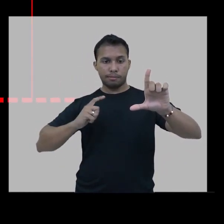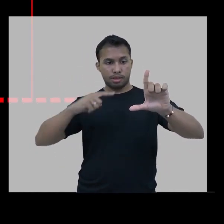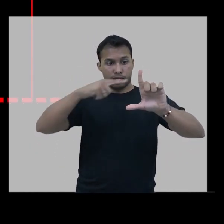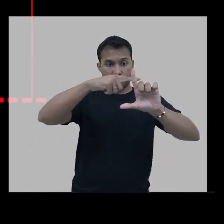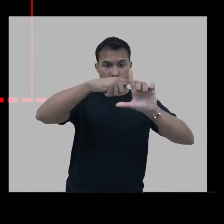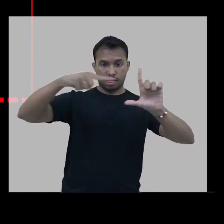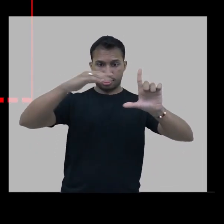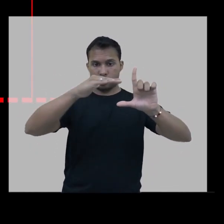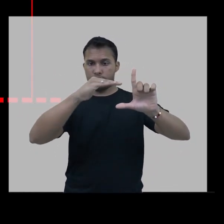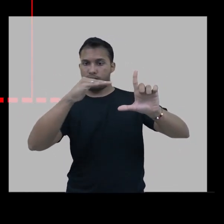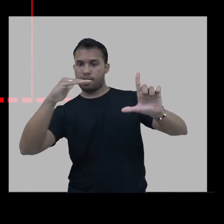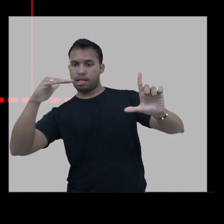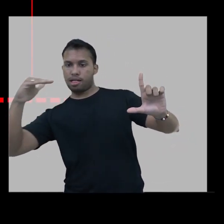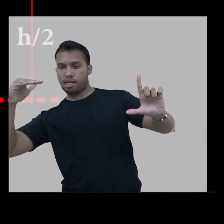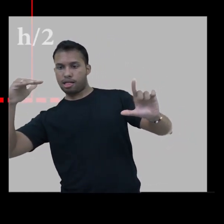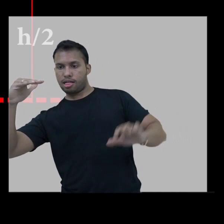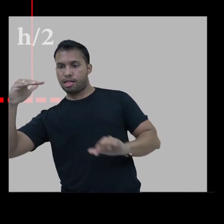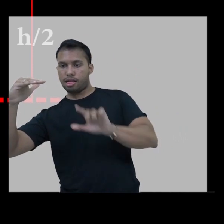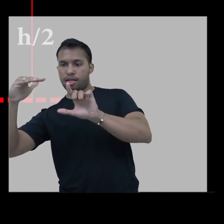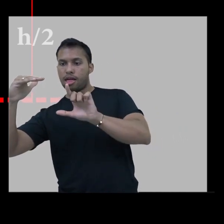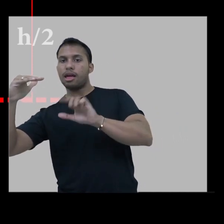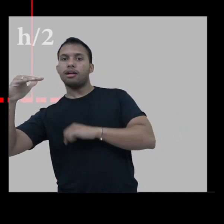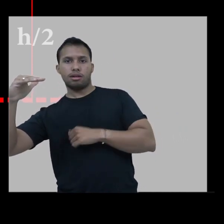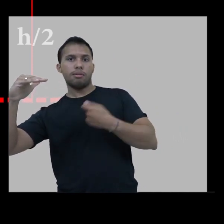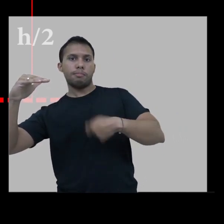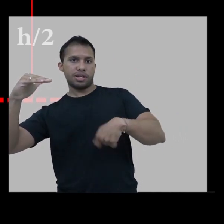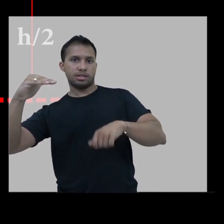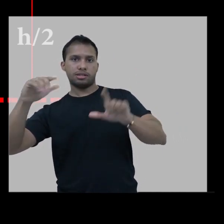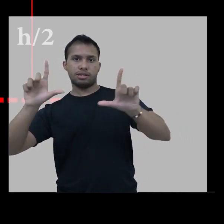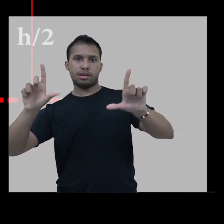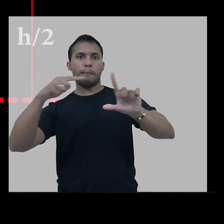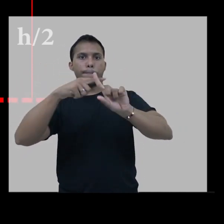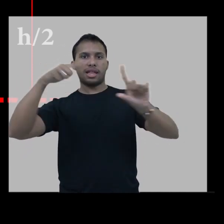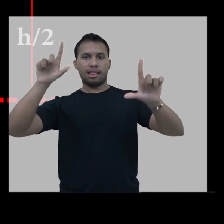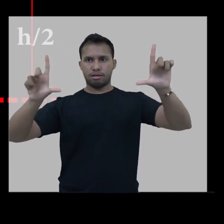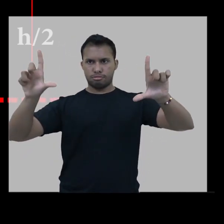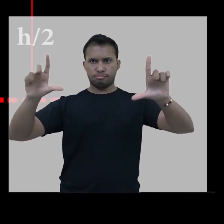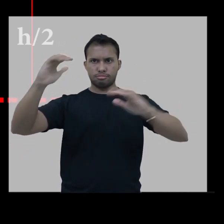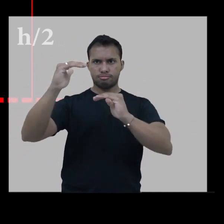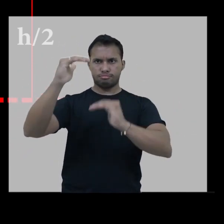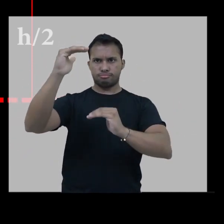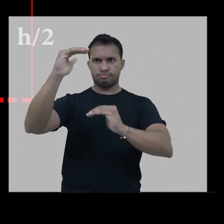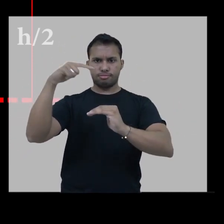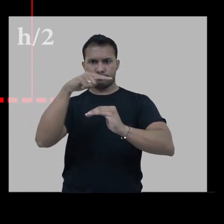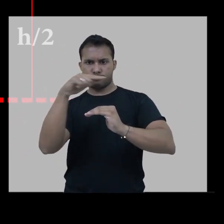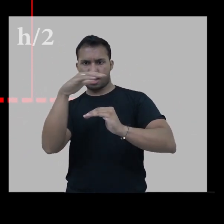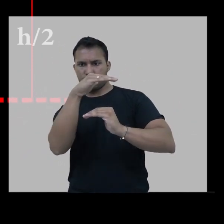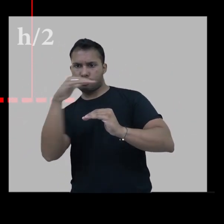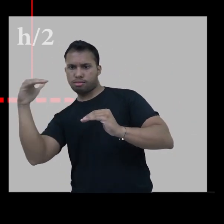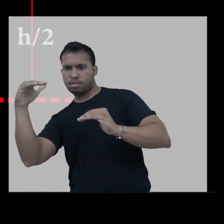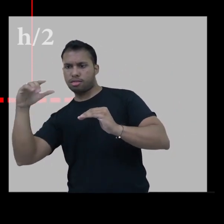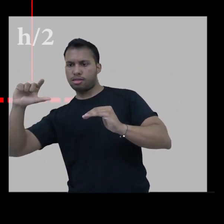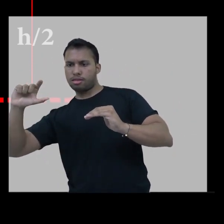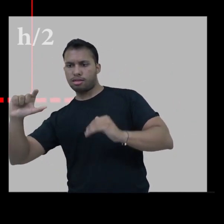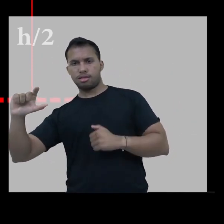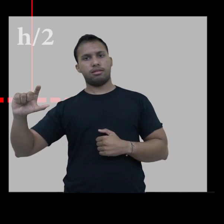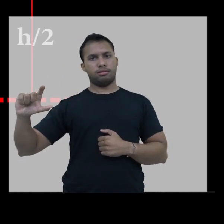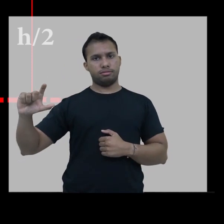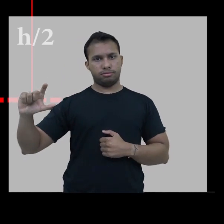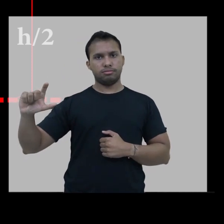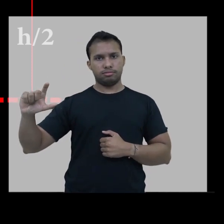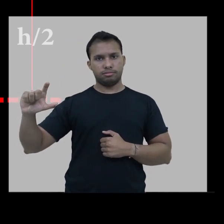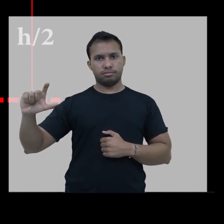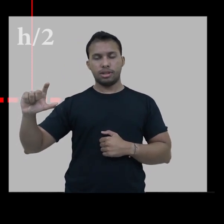metade da altura da janela, né? E 1/4 da largura da tela, certo? A gente tem aqui a